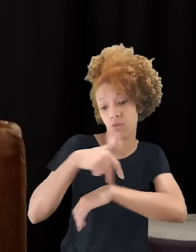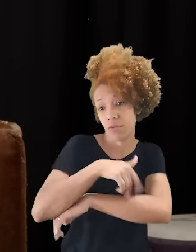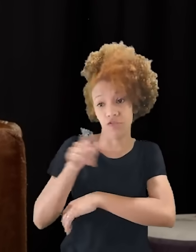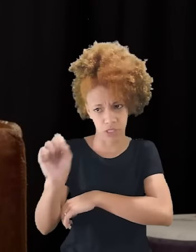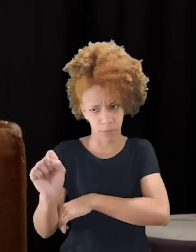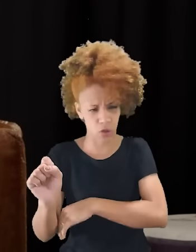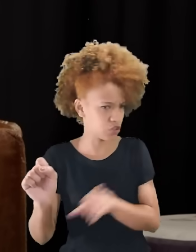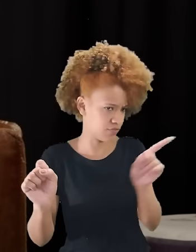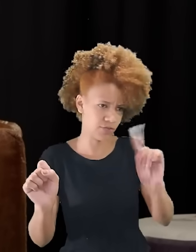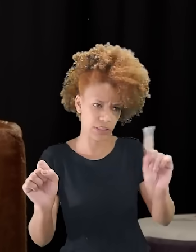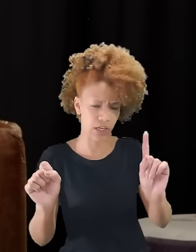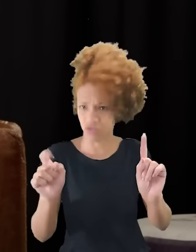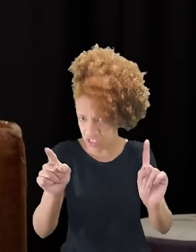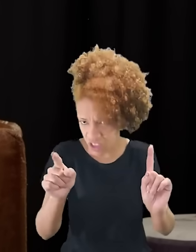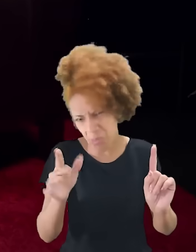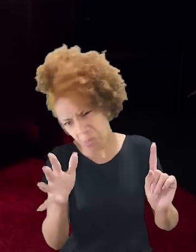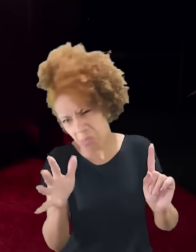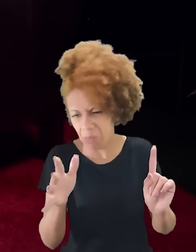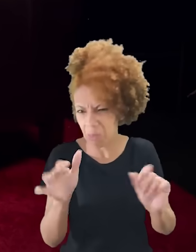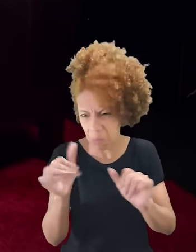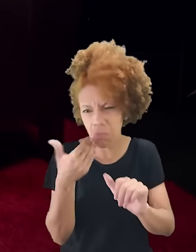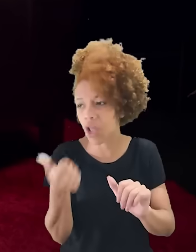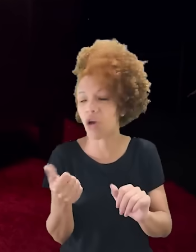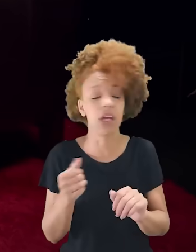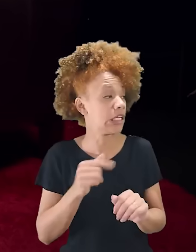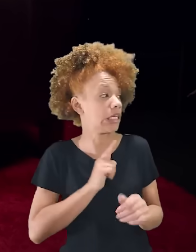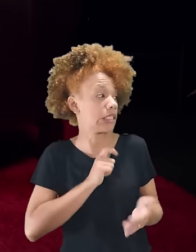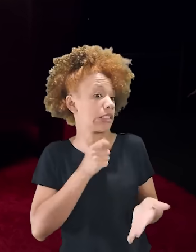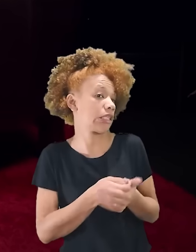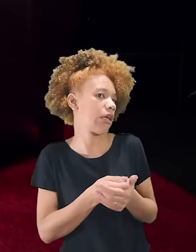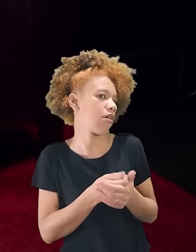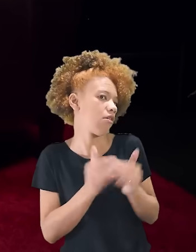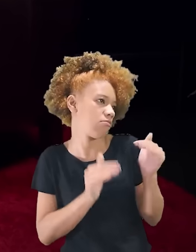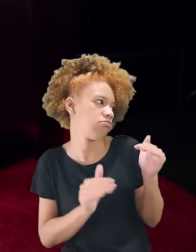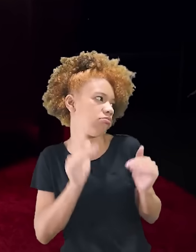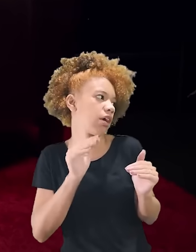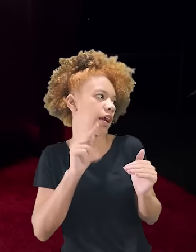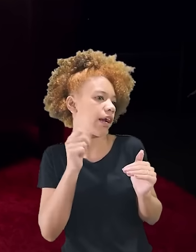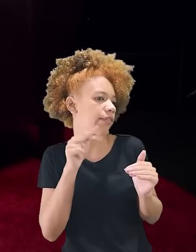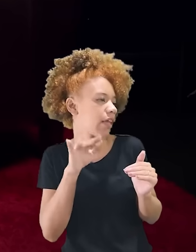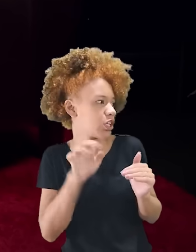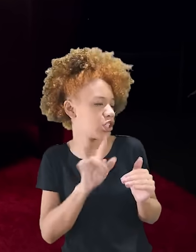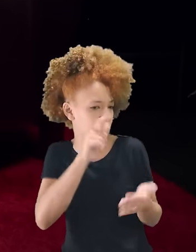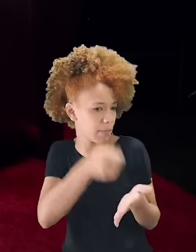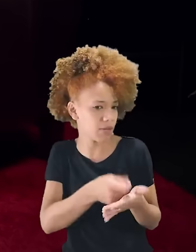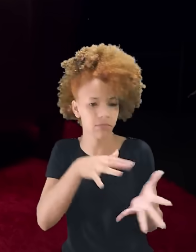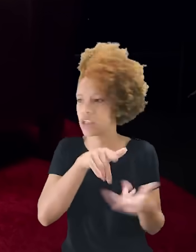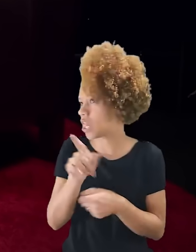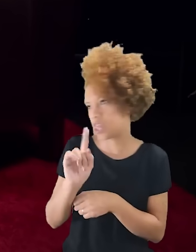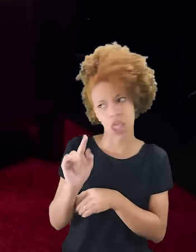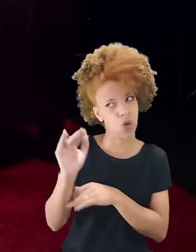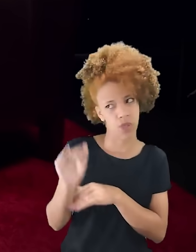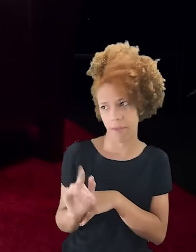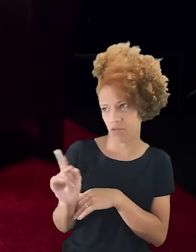falar você pode ir você não pode ir e ela que tem então mas ela tem menos poder que a Kardashian para botar roupa no no mercado Não não ela não tem